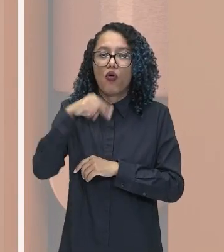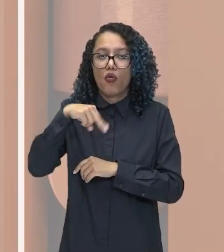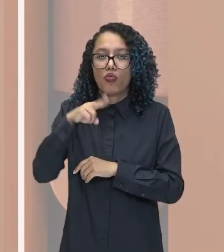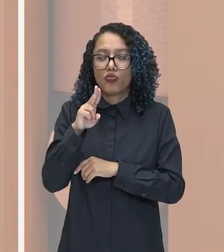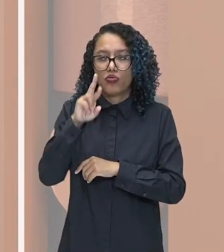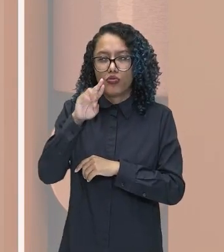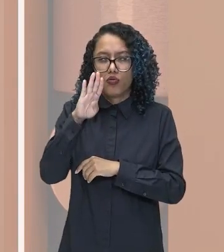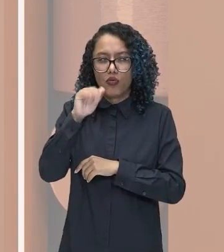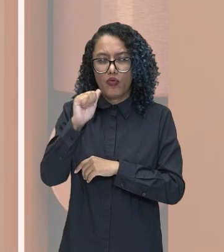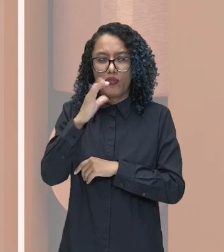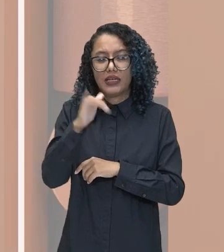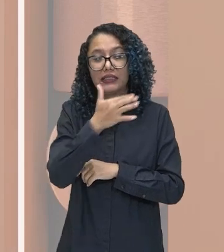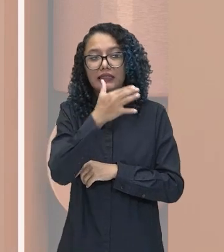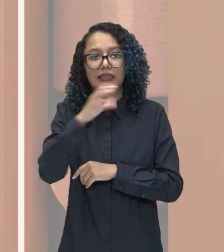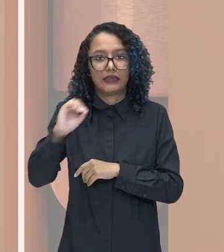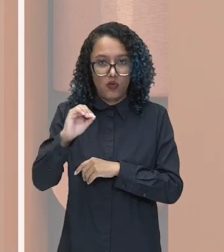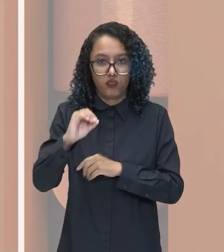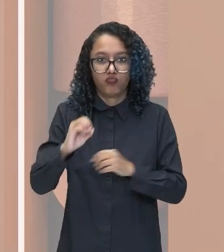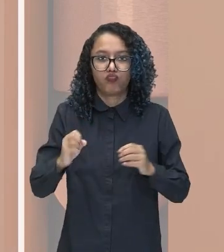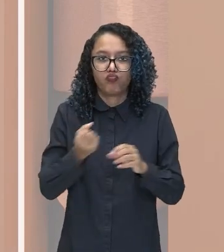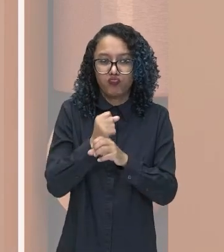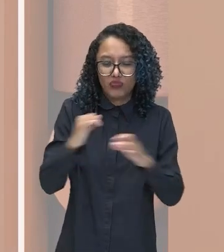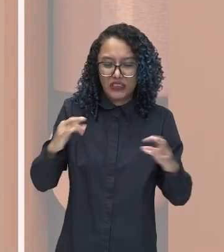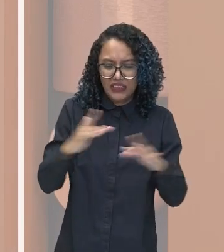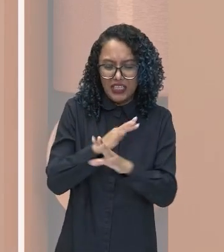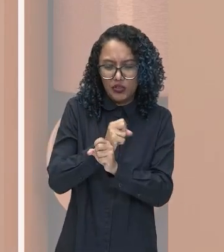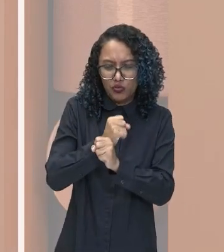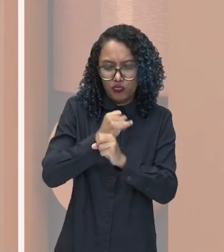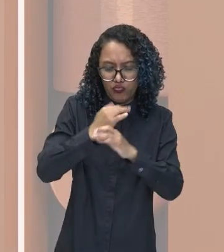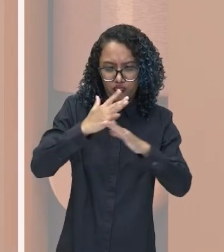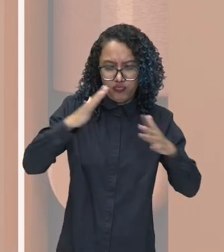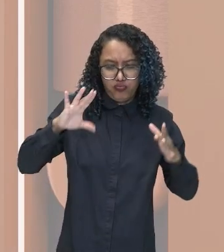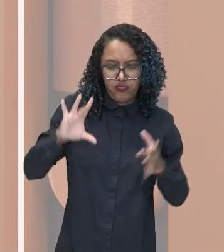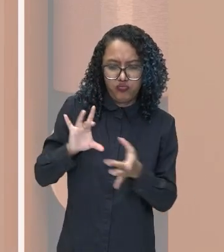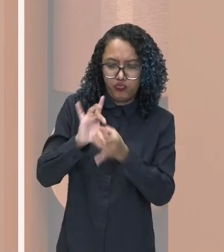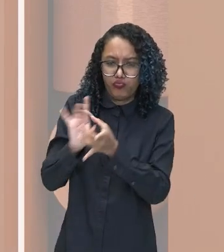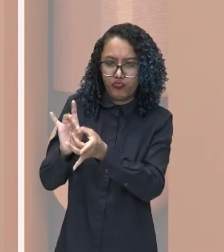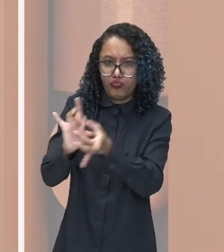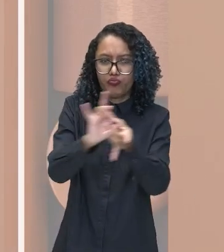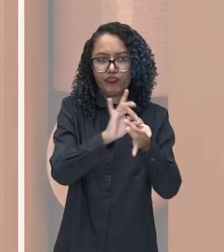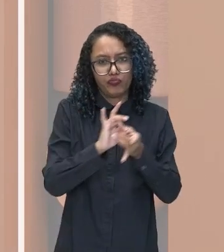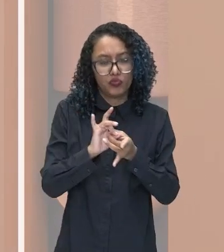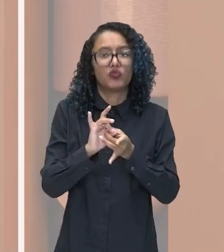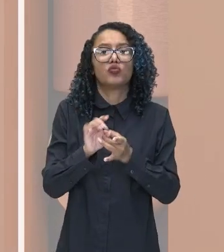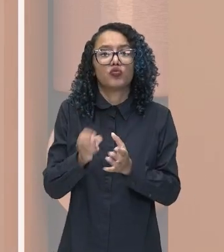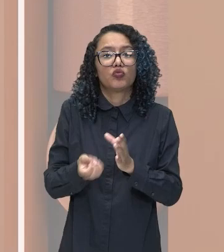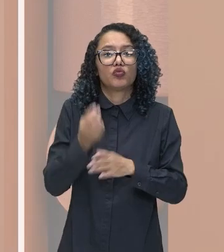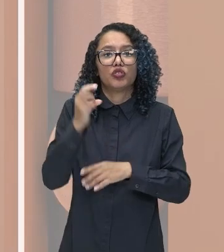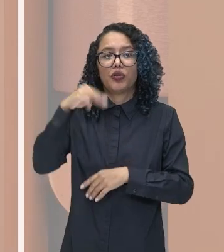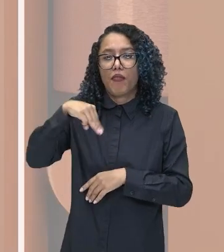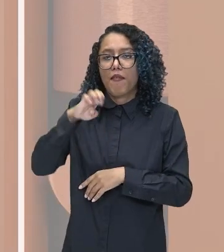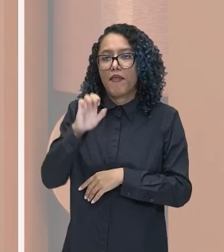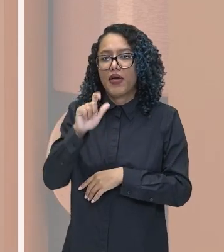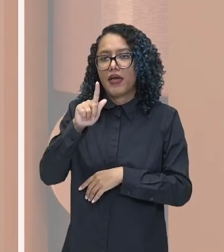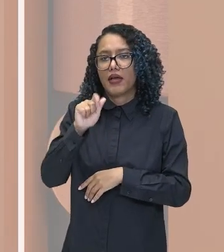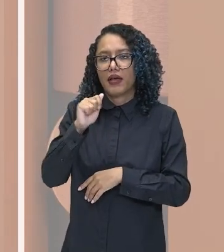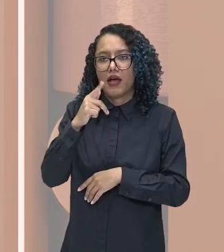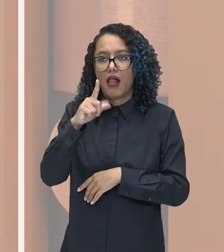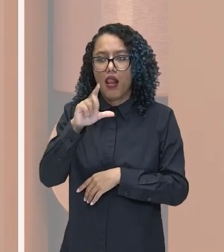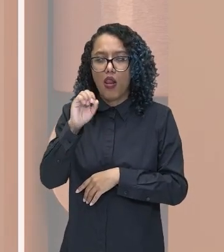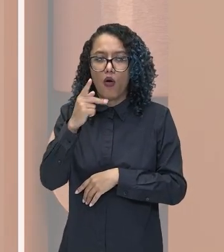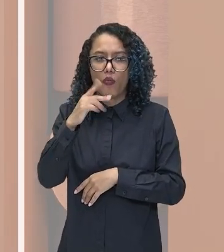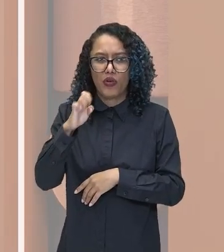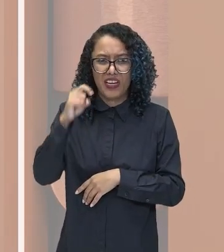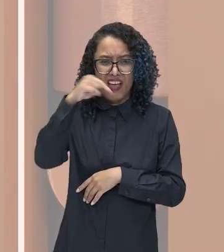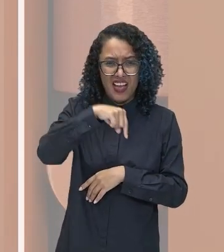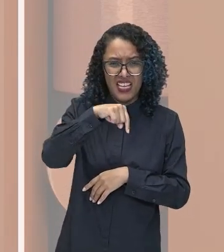Estados Unidos vai fazer com que surjam essas megalópolis. Aqui na região norte nós temos,